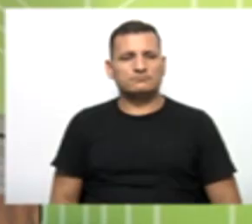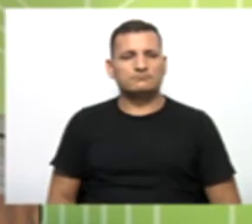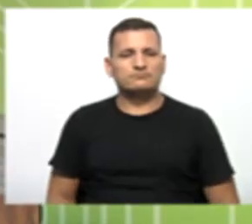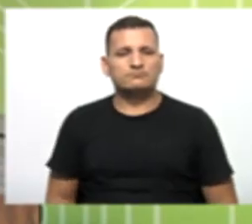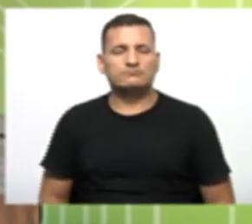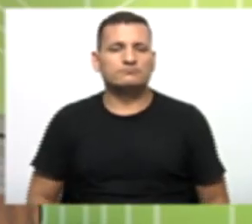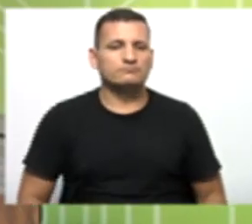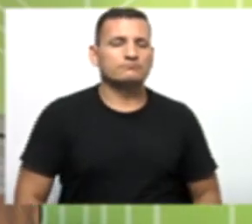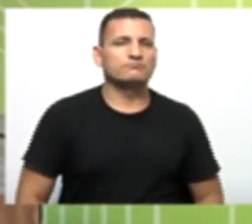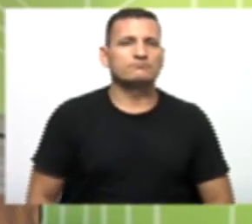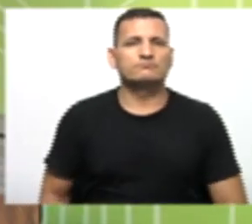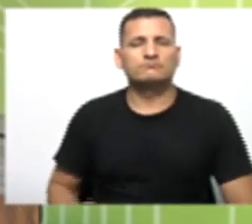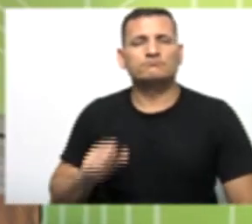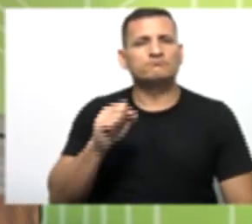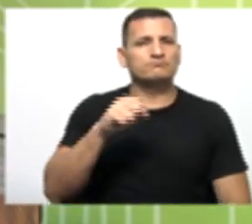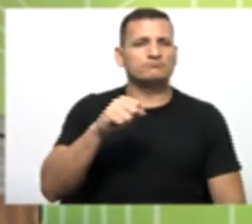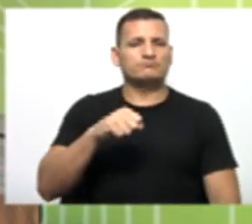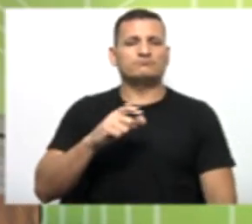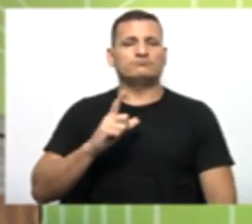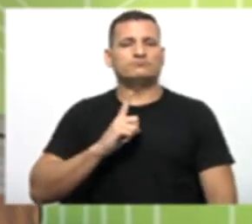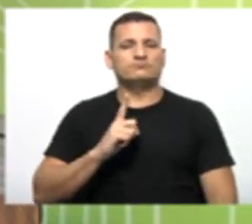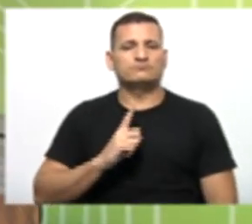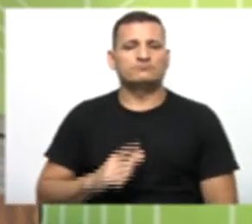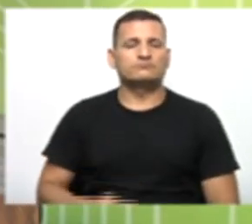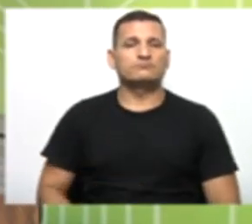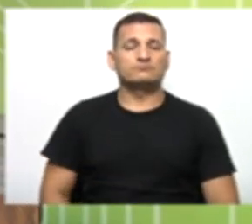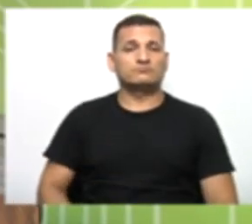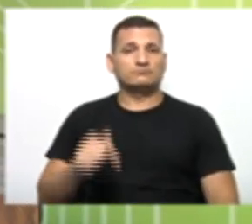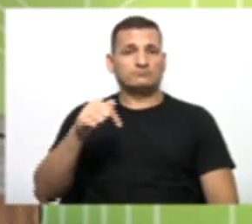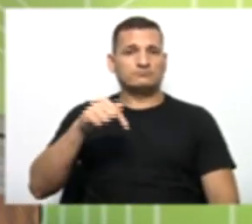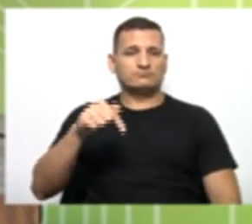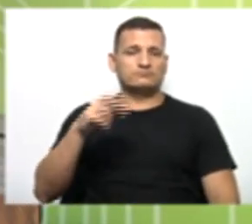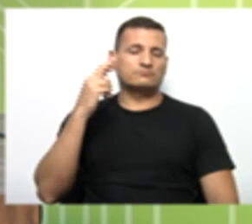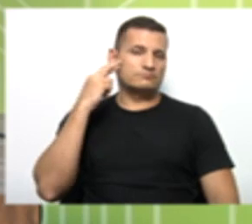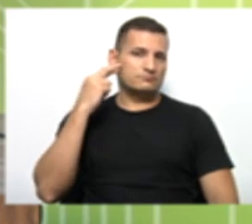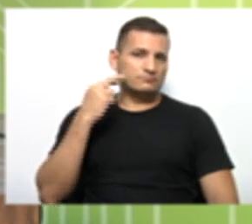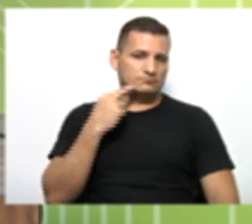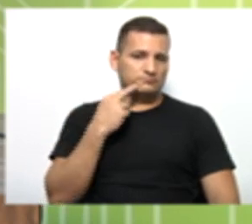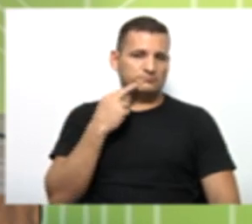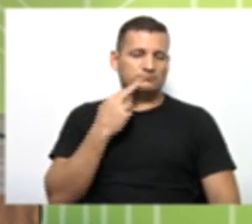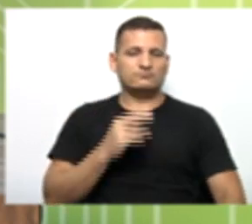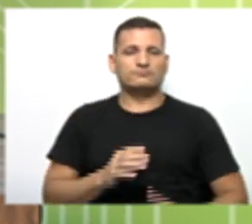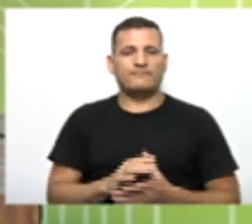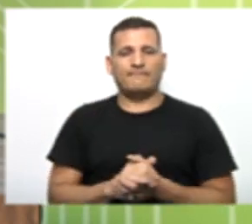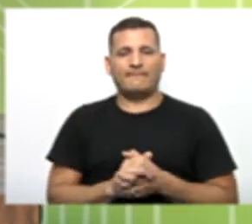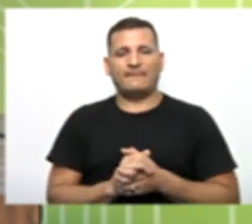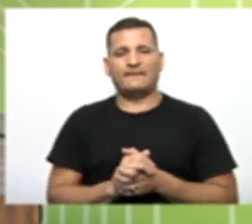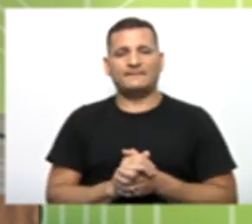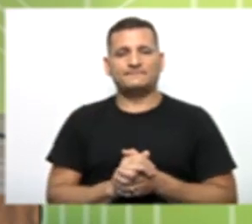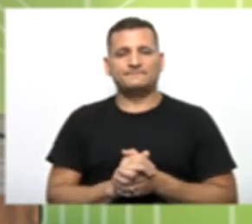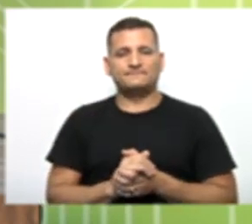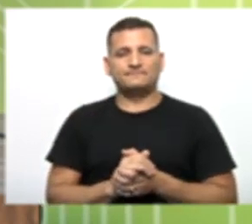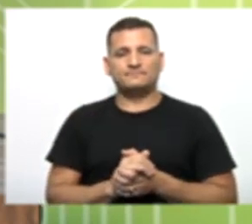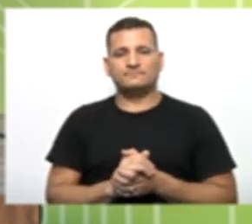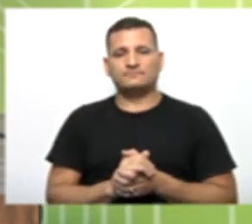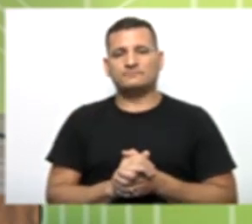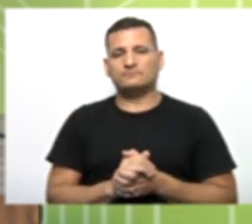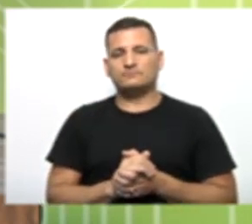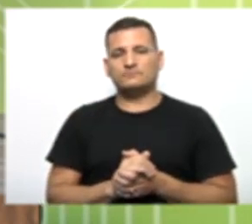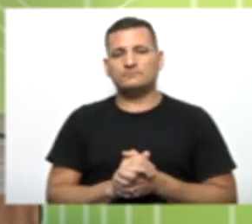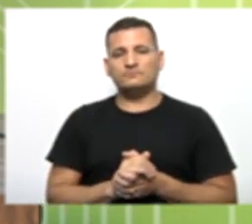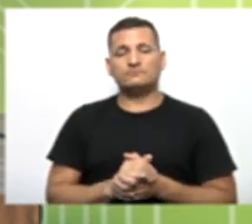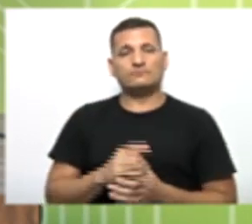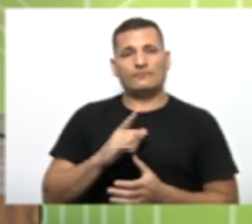Sim, existem. Aqui no nosso estado, como eu falei na aula, inclusive estou voltando lá, nós temos